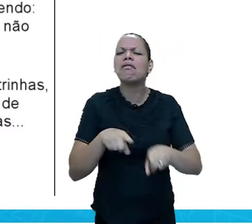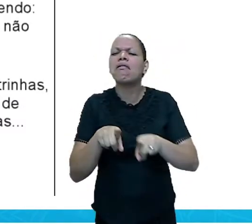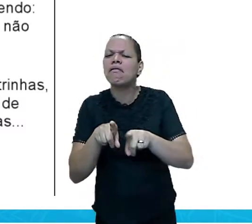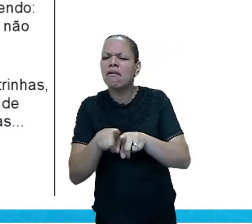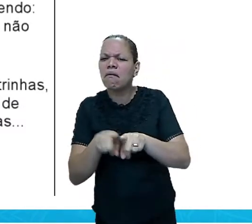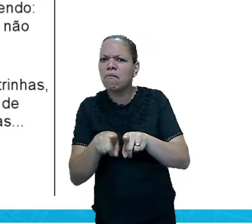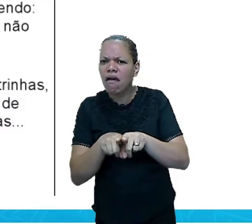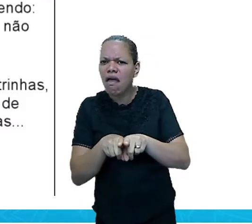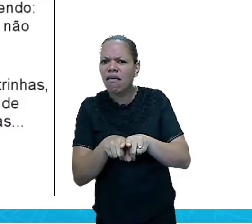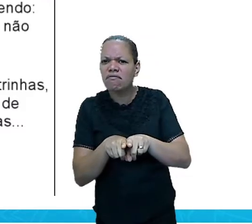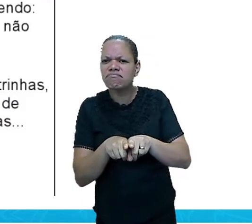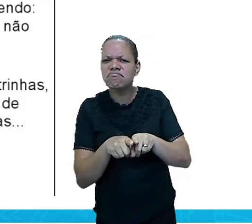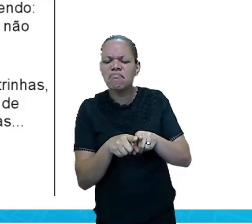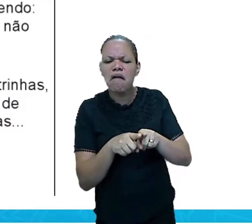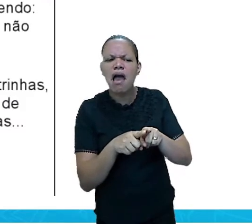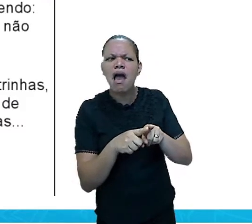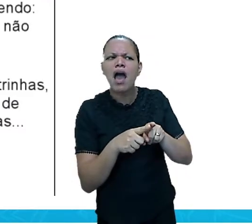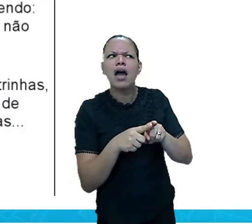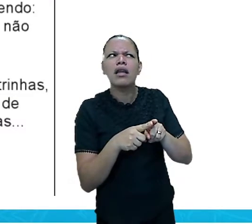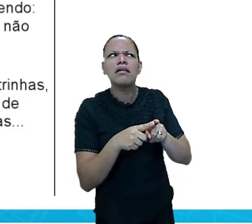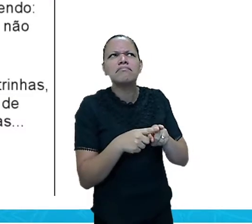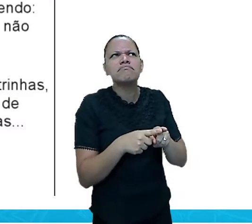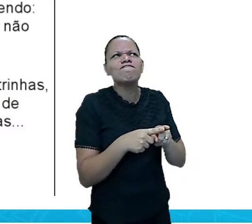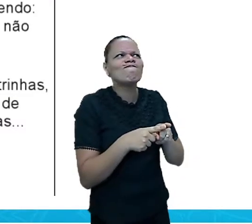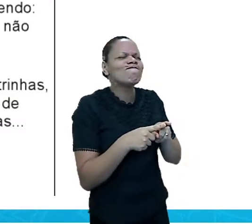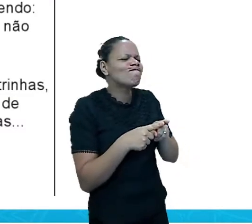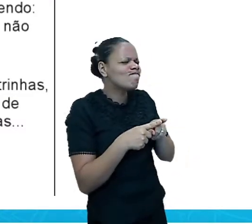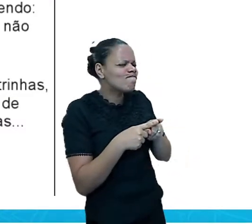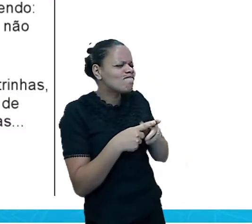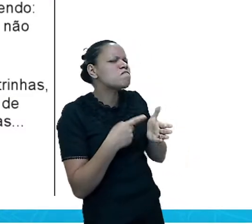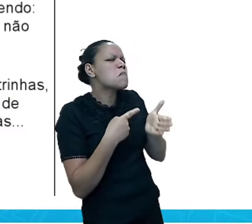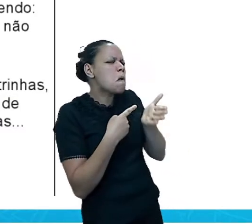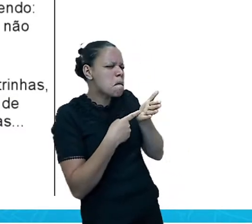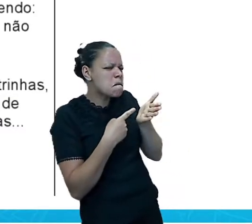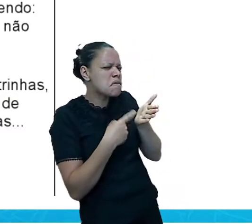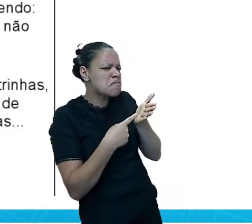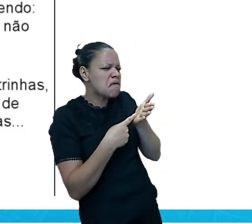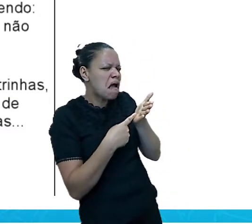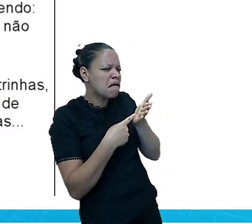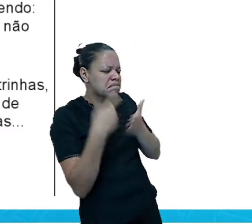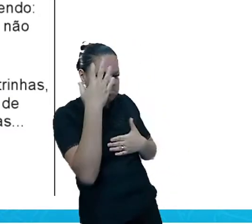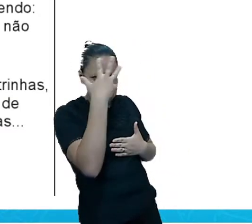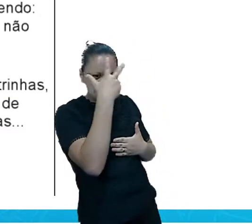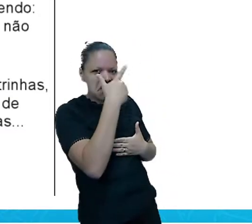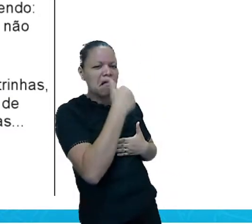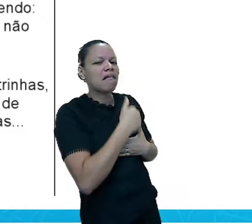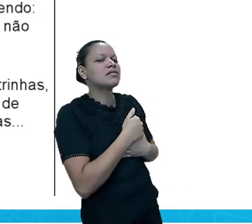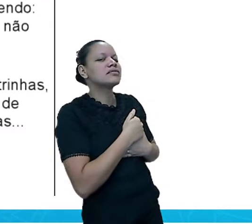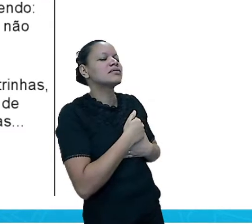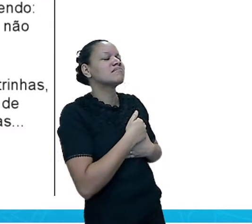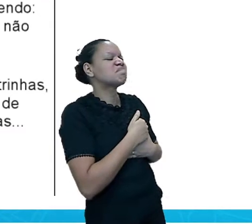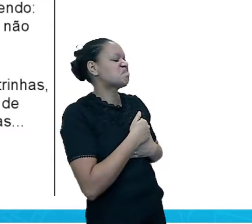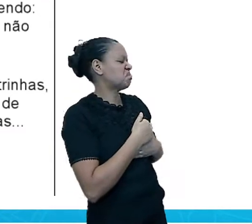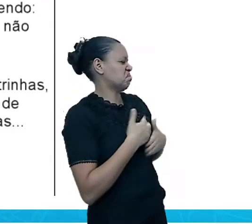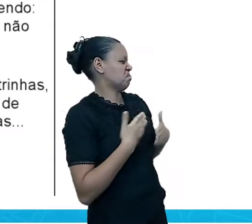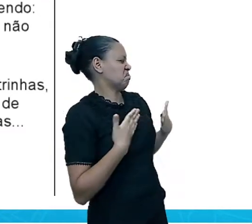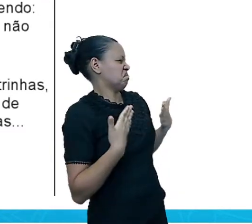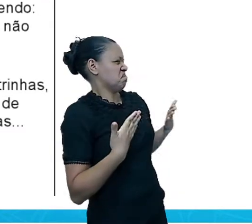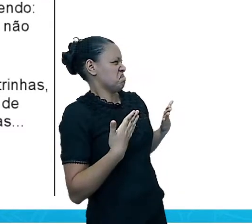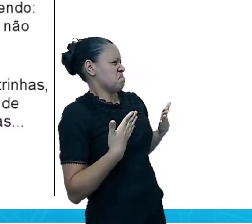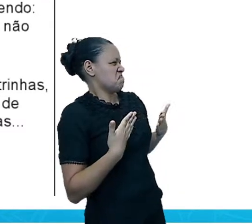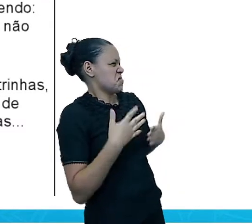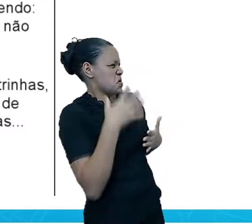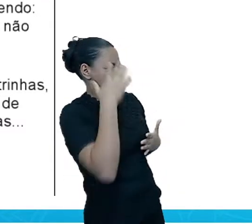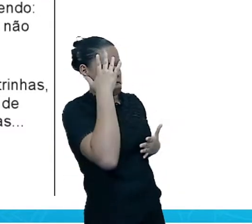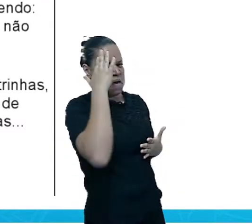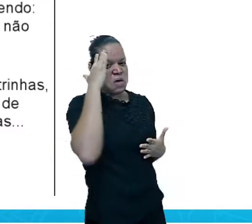tanta beleza? Se tiver, não há dúvida de que deve ser proclamado rei